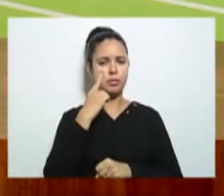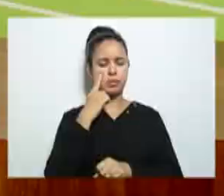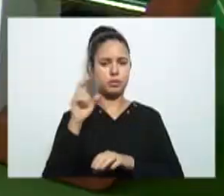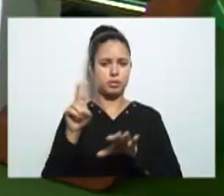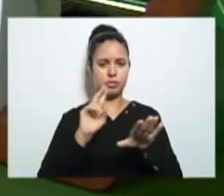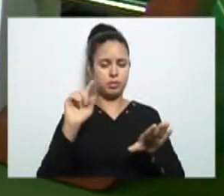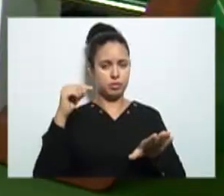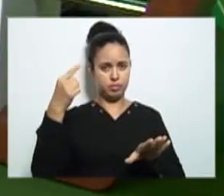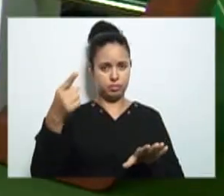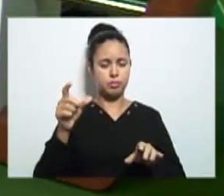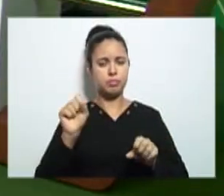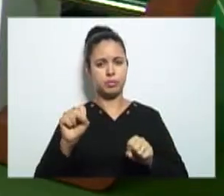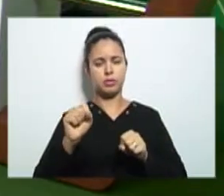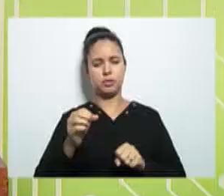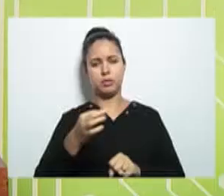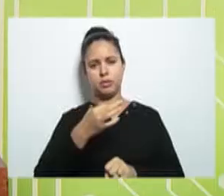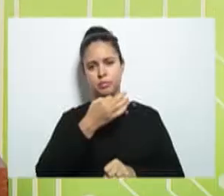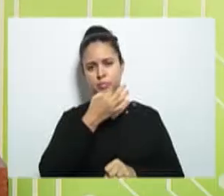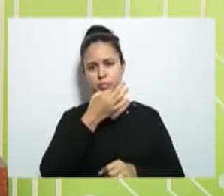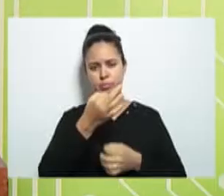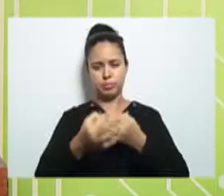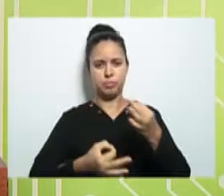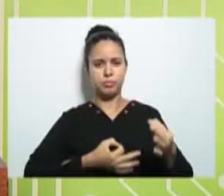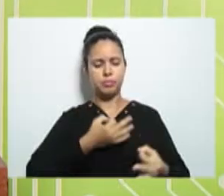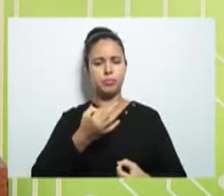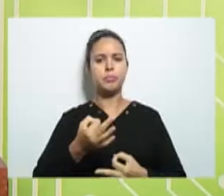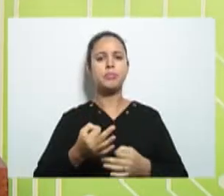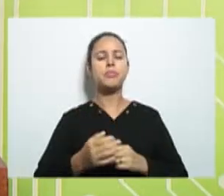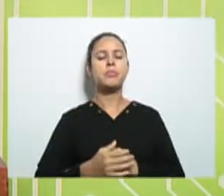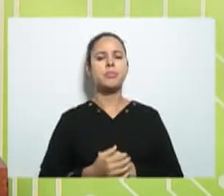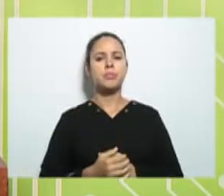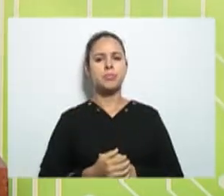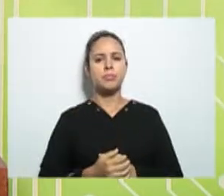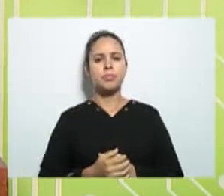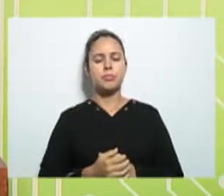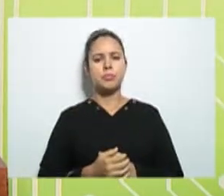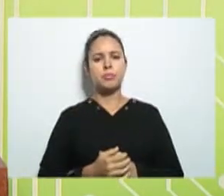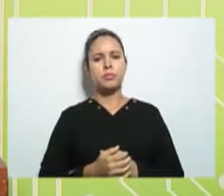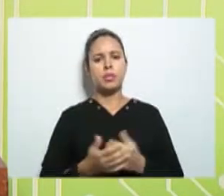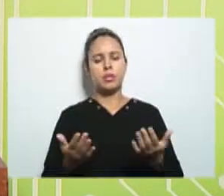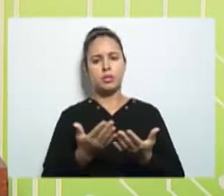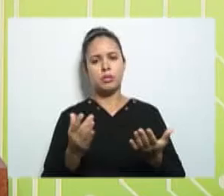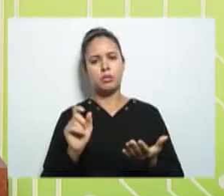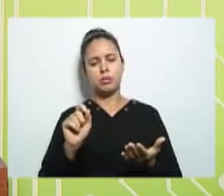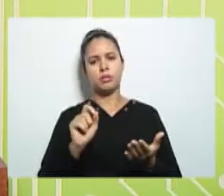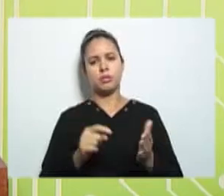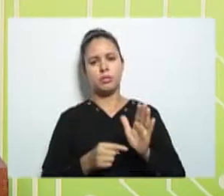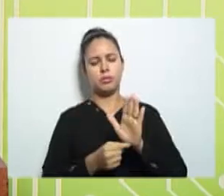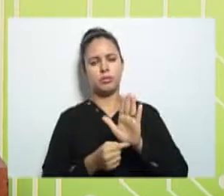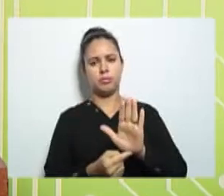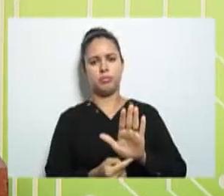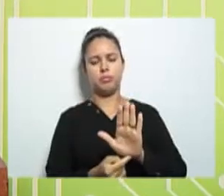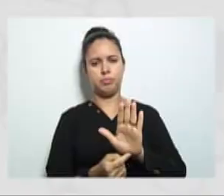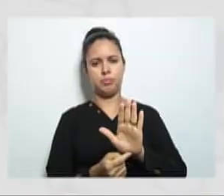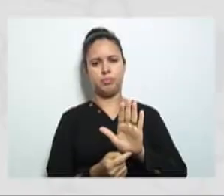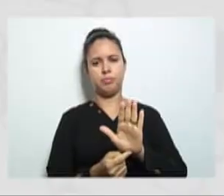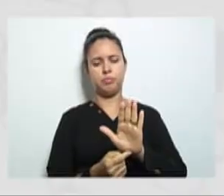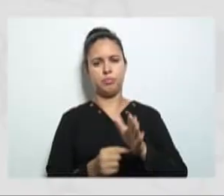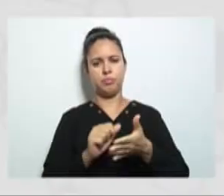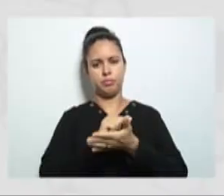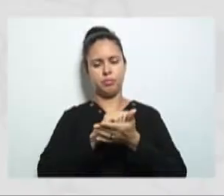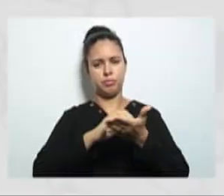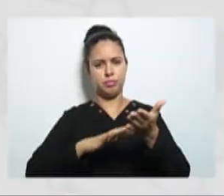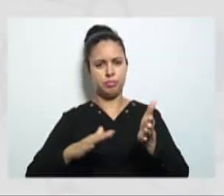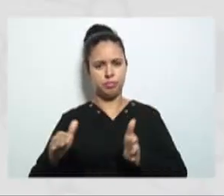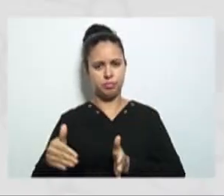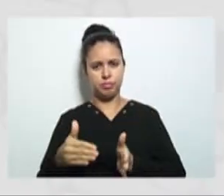aula. Perfeito. Então, sobre próxima aula, né, sobre prazos, vou passar aí para vocês agora a tela, tá, gente? Atividade de percurso, ó.